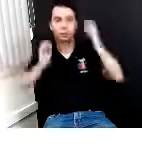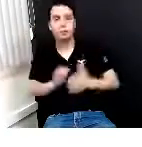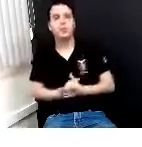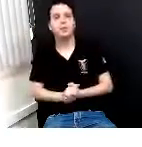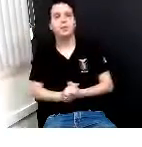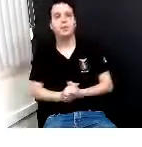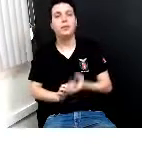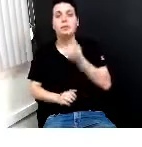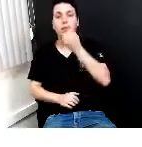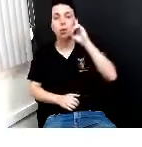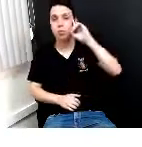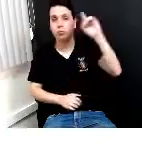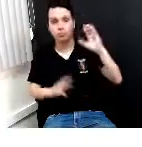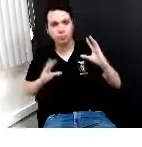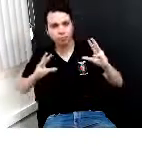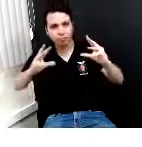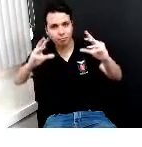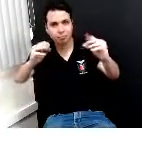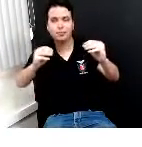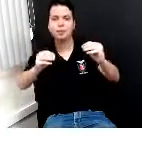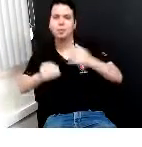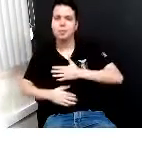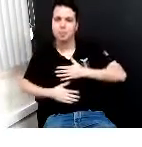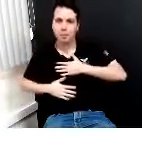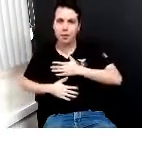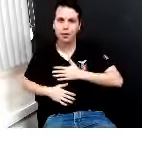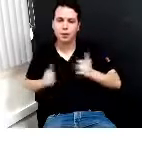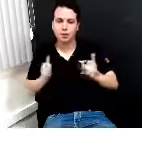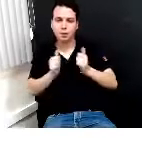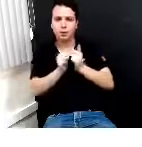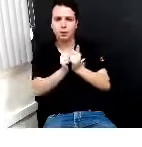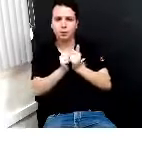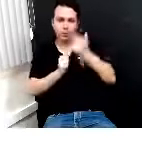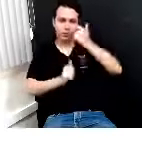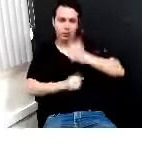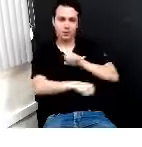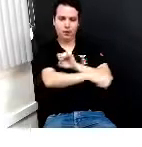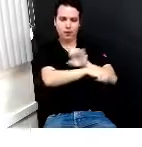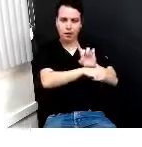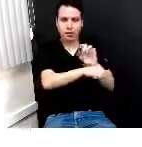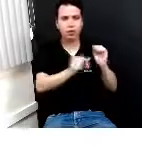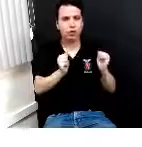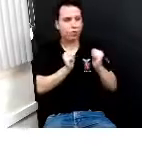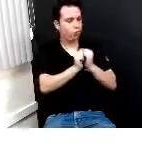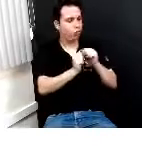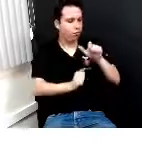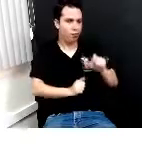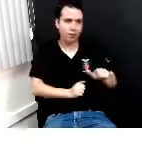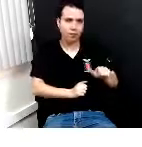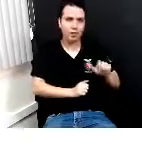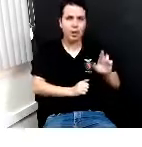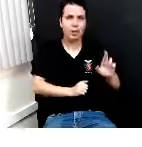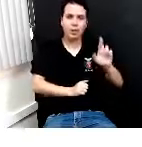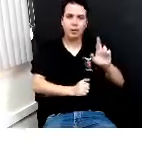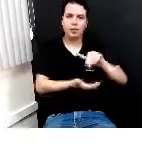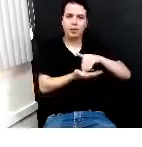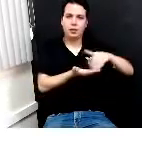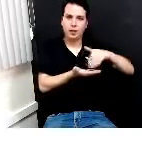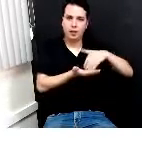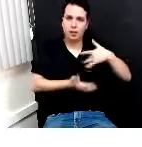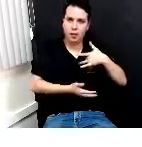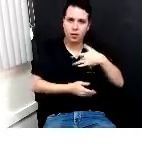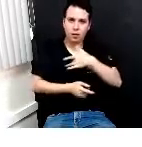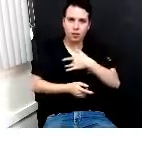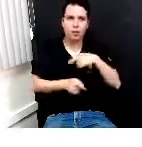Bom dia a todos. Prazer estar com a Secretaria de Estado da Educação aqui, juntamente com a representação da Secretaria da Saúde e da